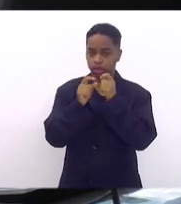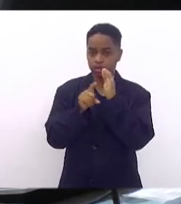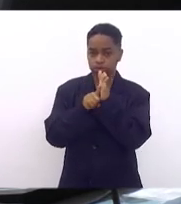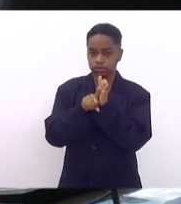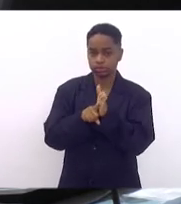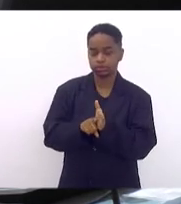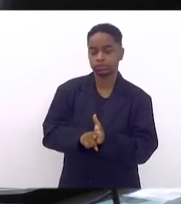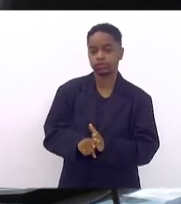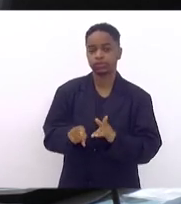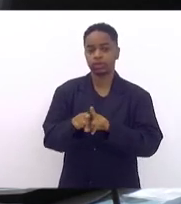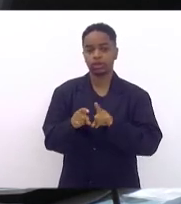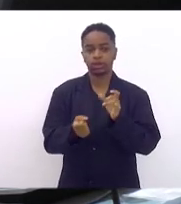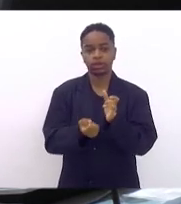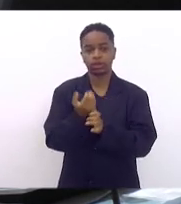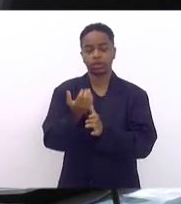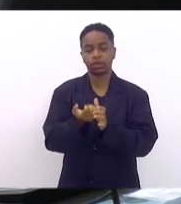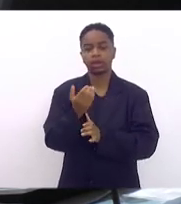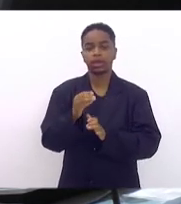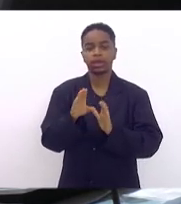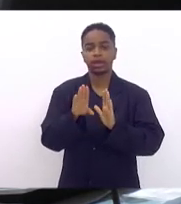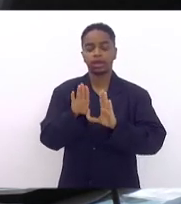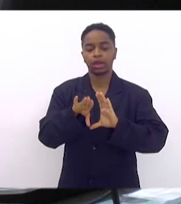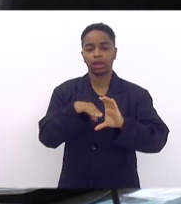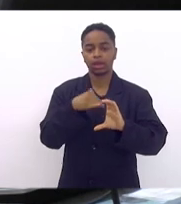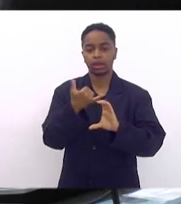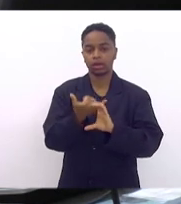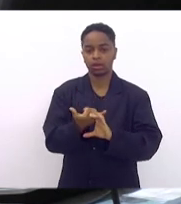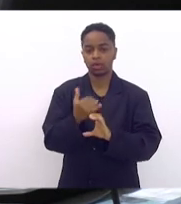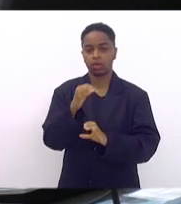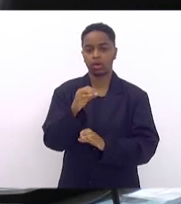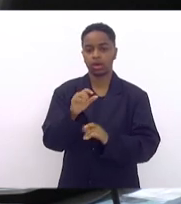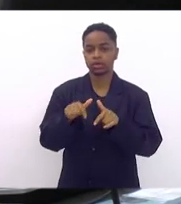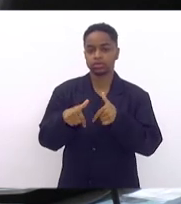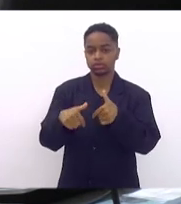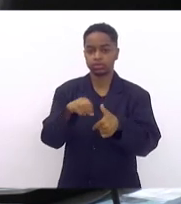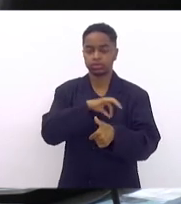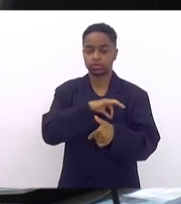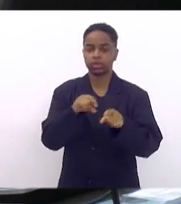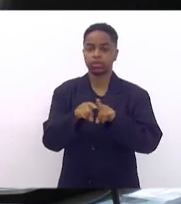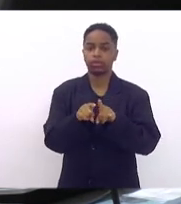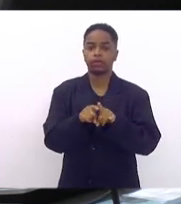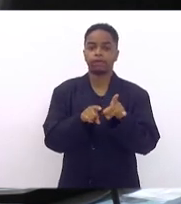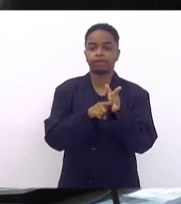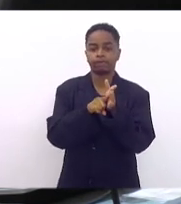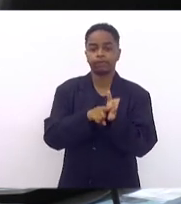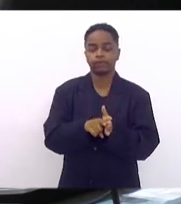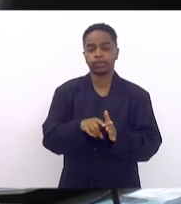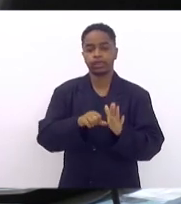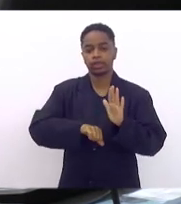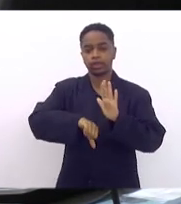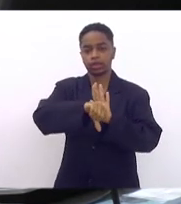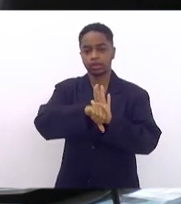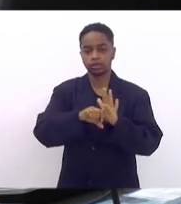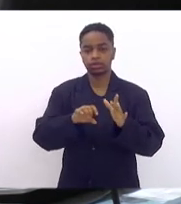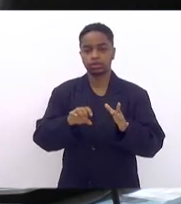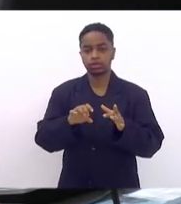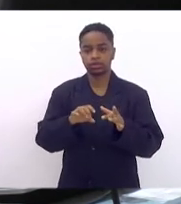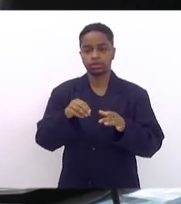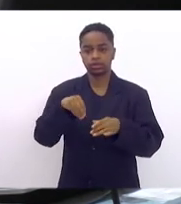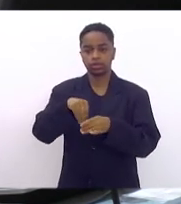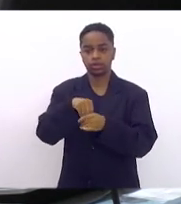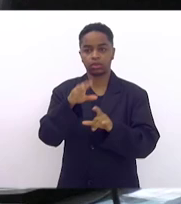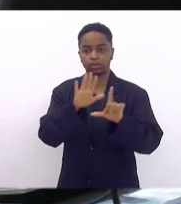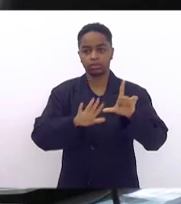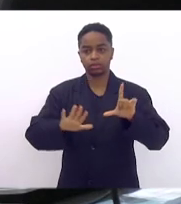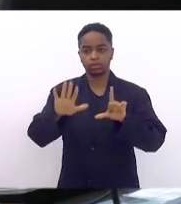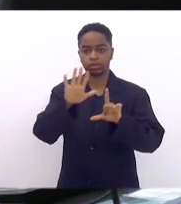investigativa, produtora do canal Operação Policial e do programa Investigação Criminal, que está nas plataformas